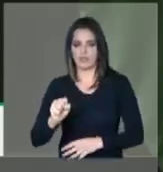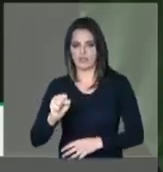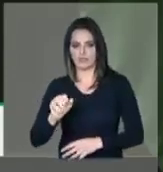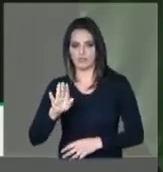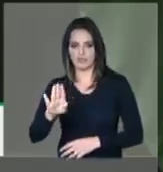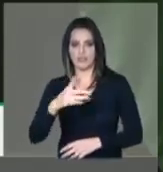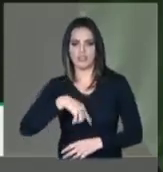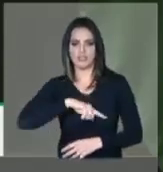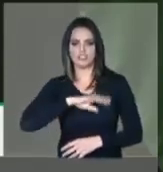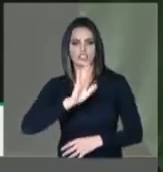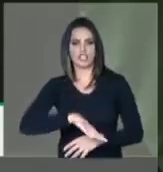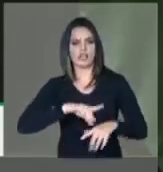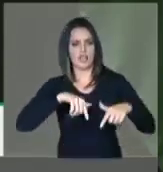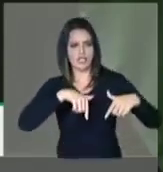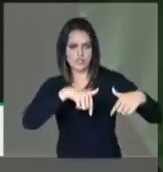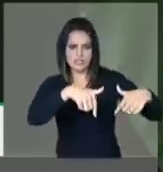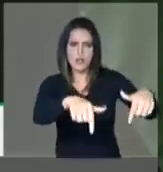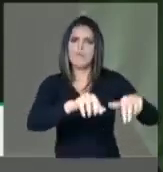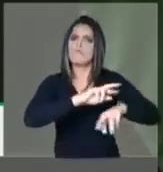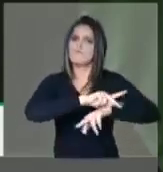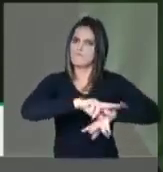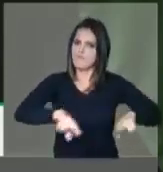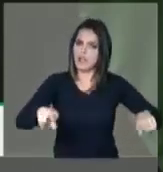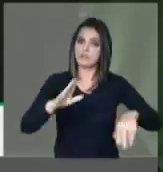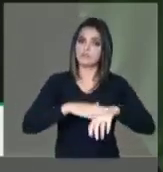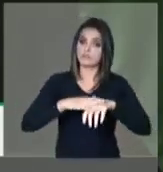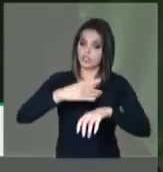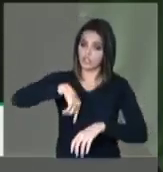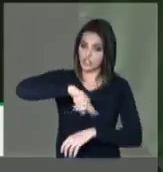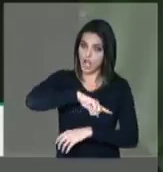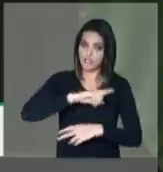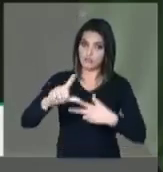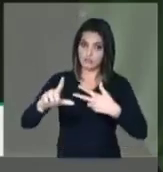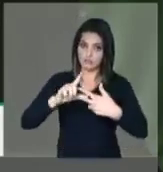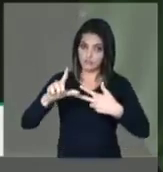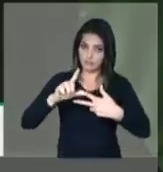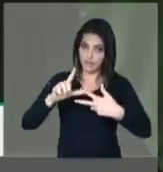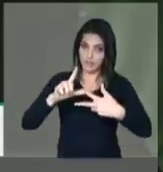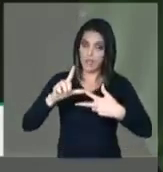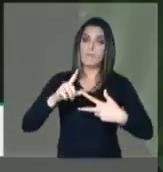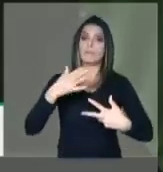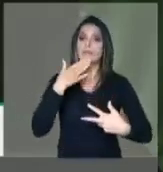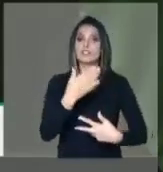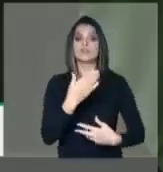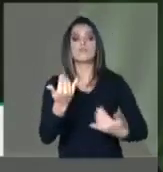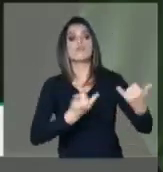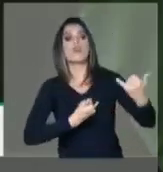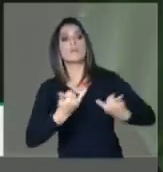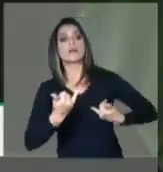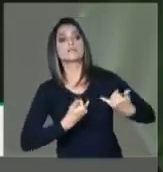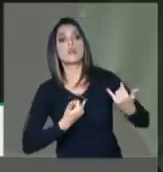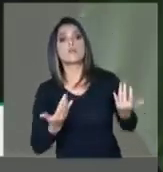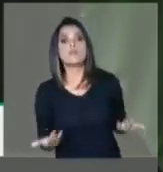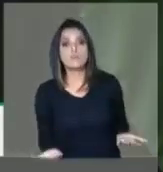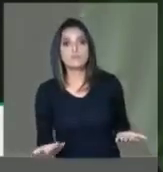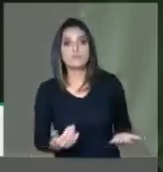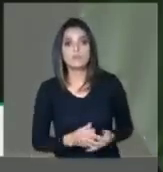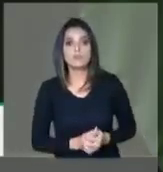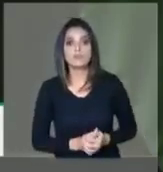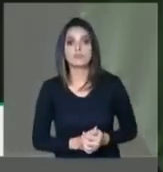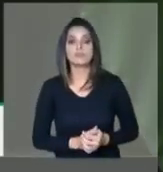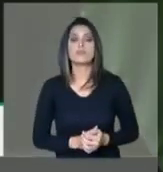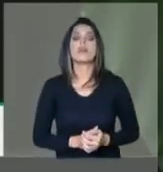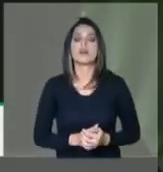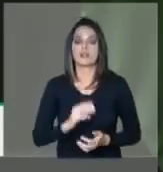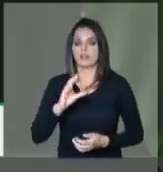diversas medidas que cabem ao Parlamento brasileiro, pedido de informações que foram submetidos à